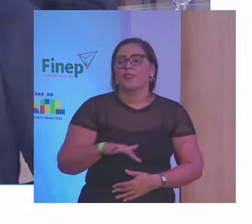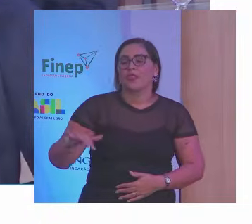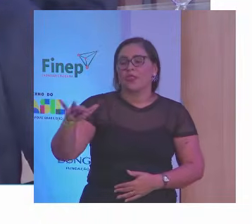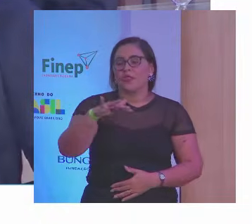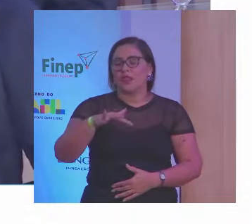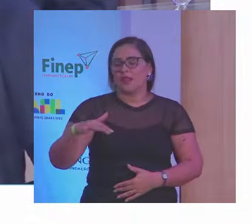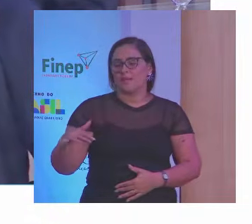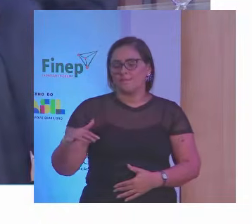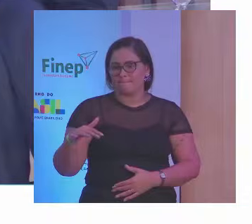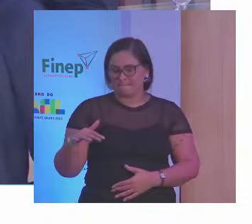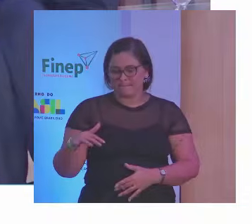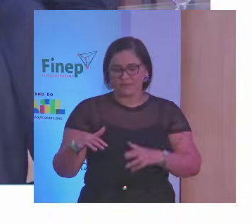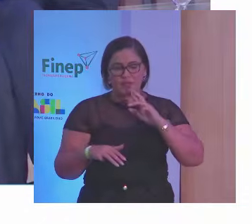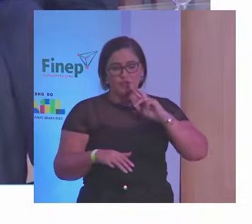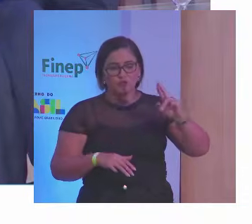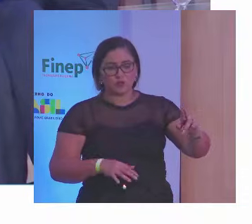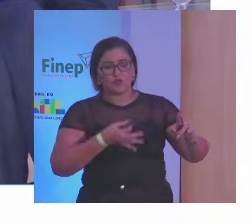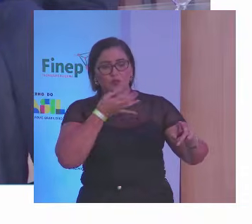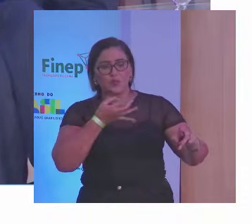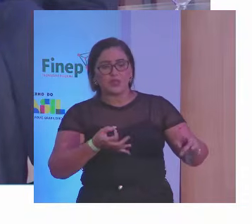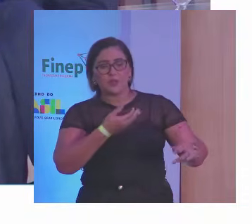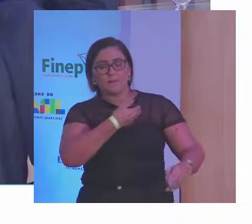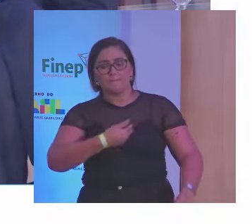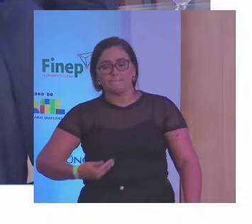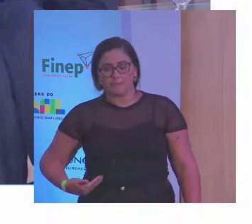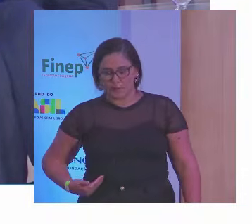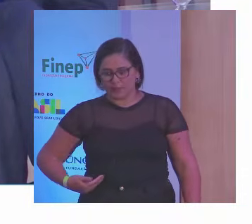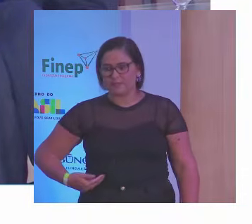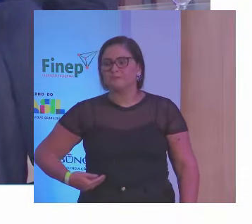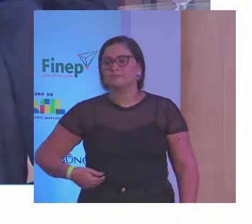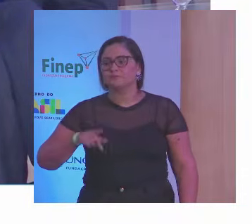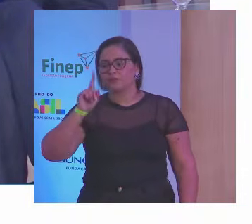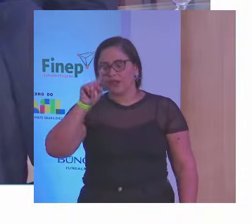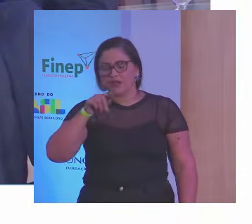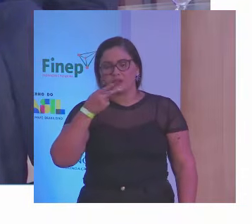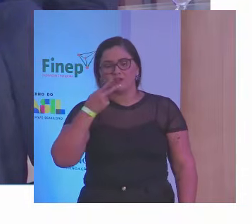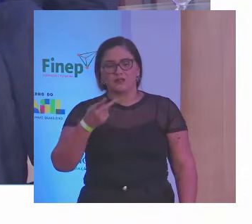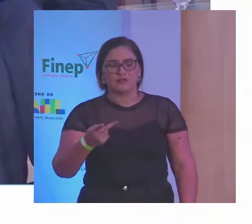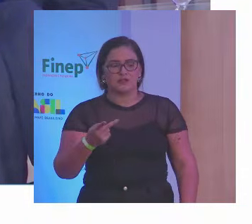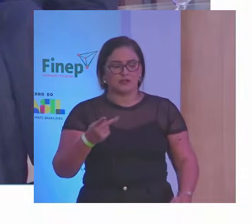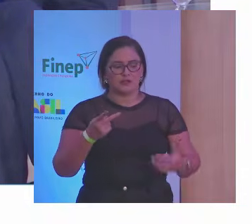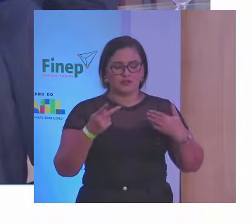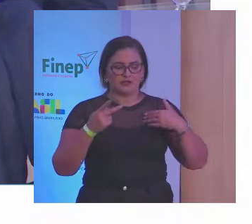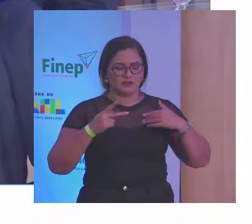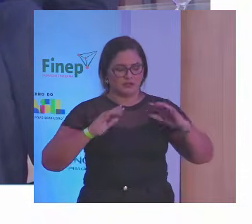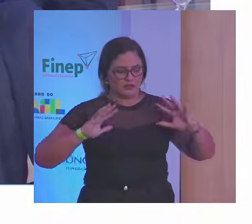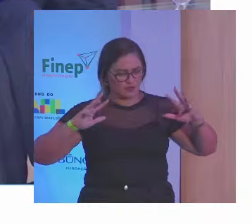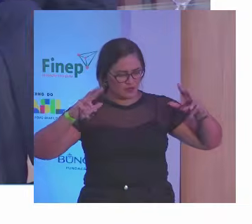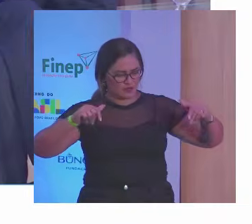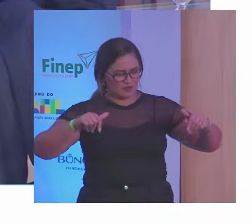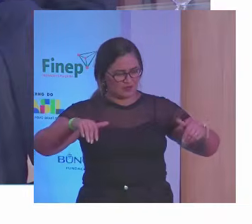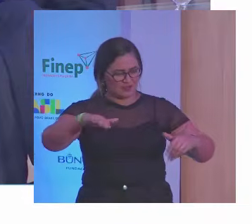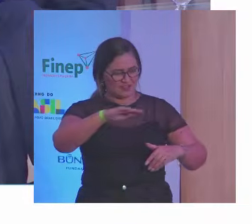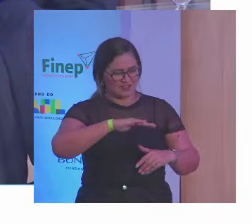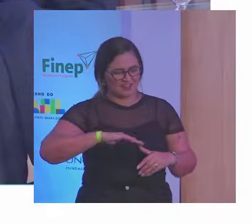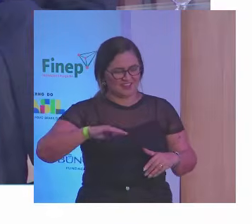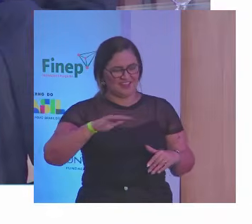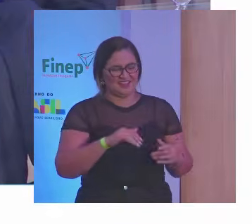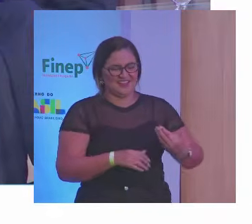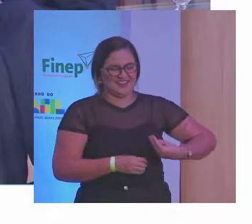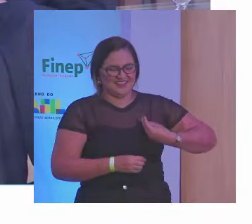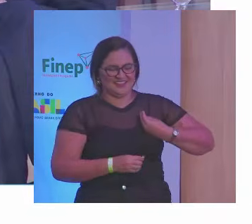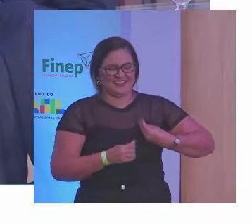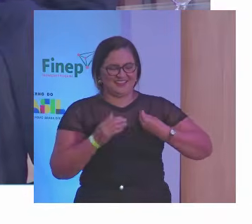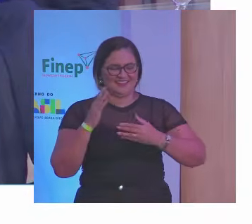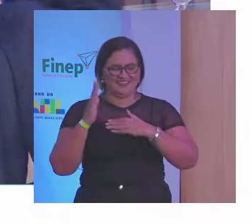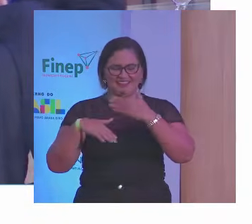políticas públicas responde à opinião pública, e a opinião pública é tratada como uma grande massa. E hoje a gente tem vivido um